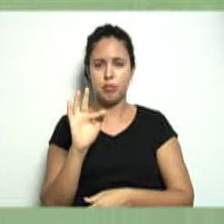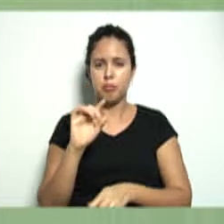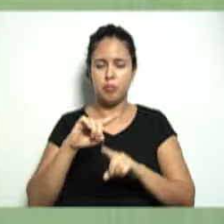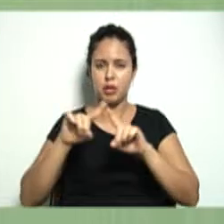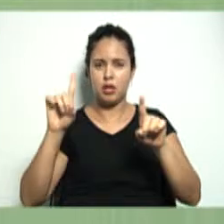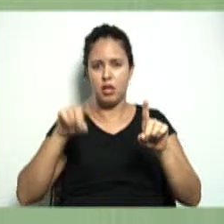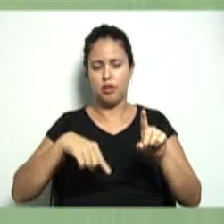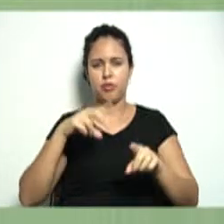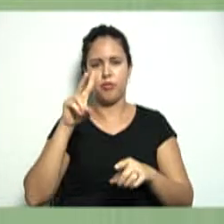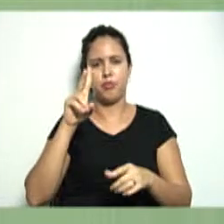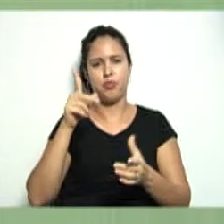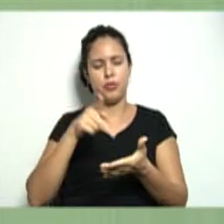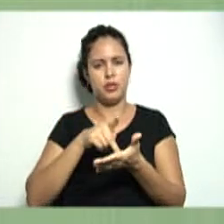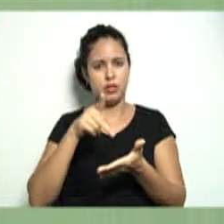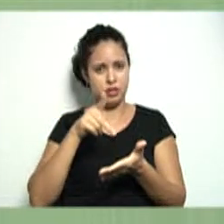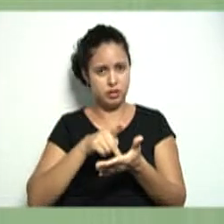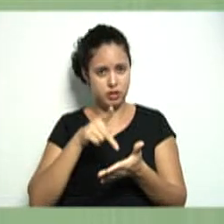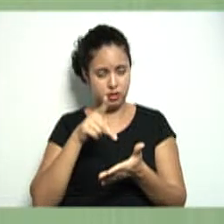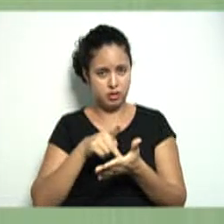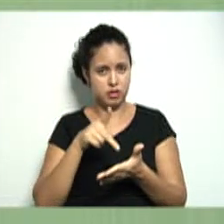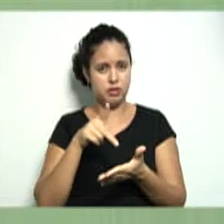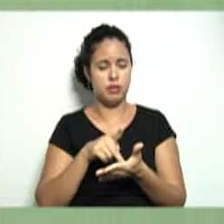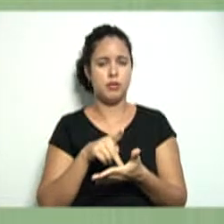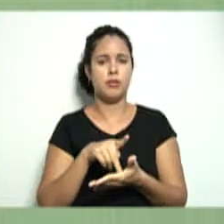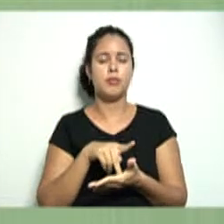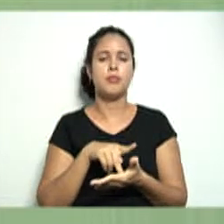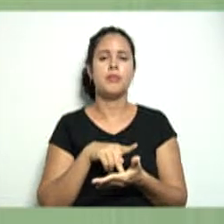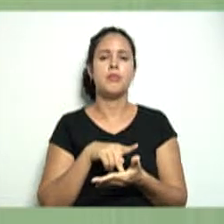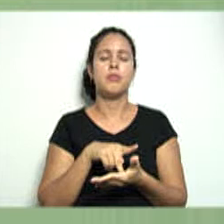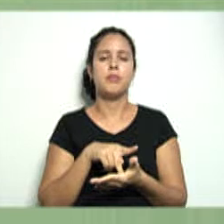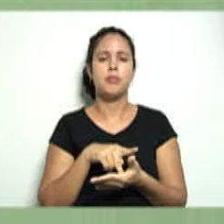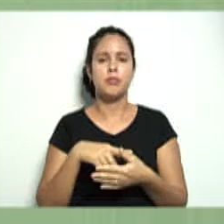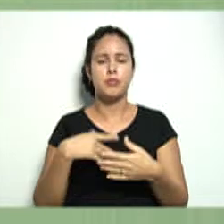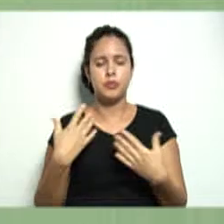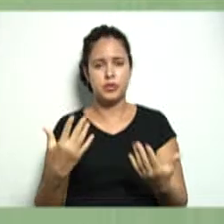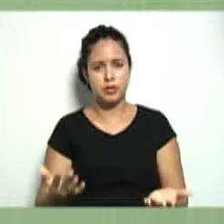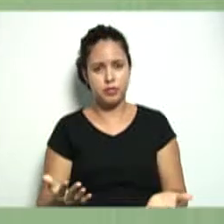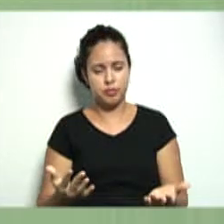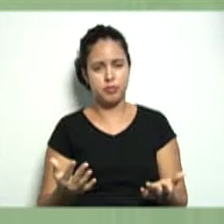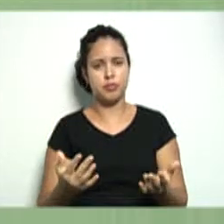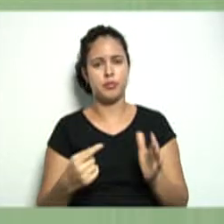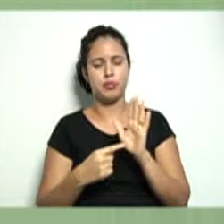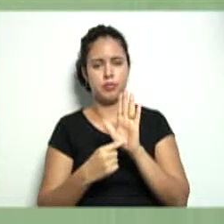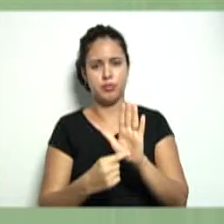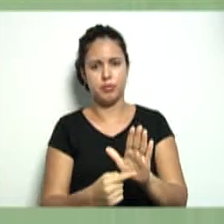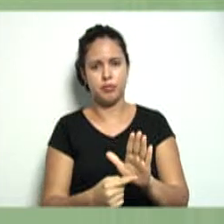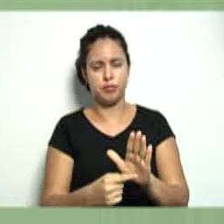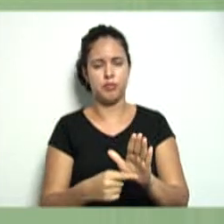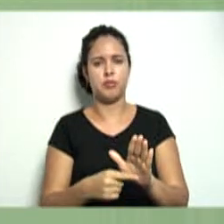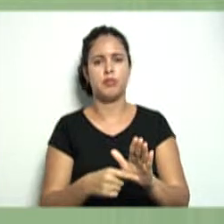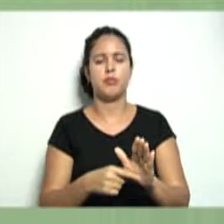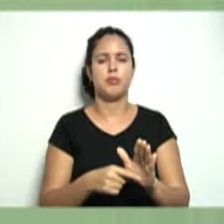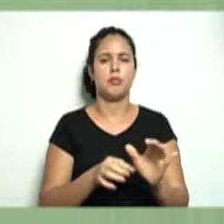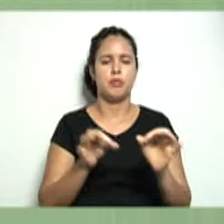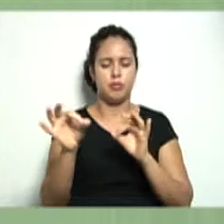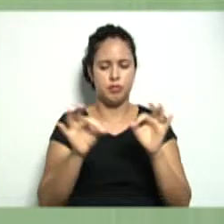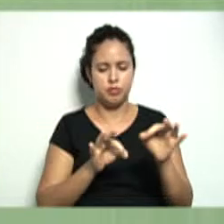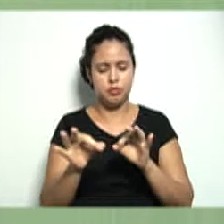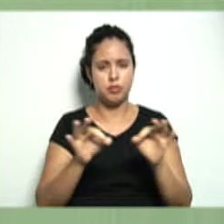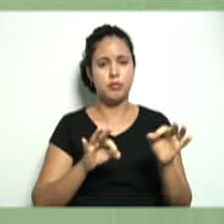verdadeira. Exatamente. Ela enfatiza os aspectos operacionais vinculados ao